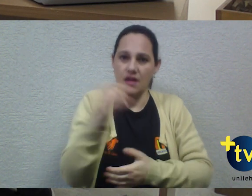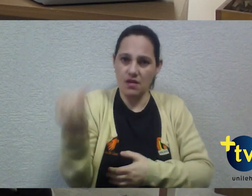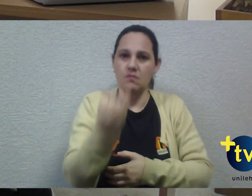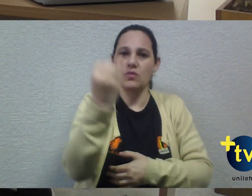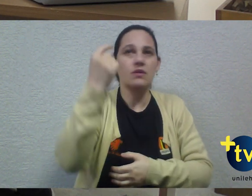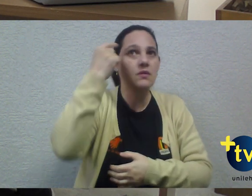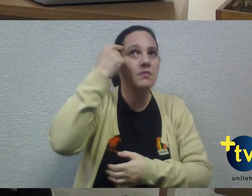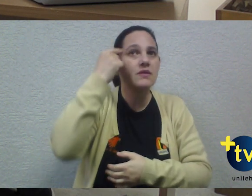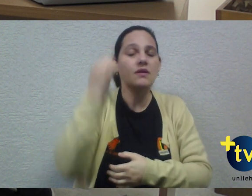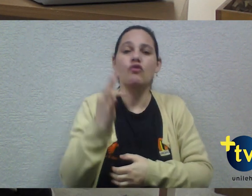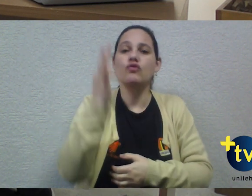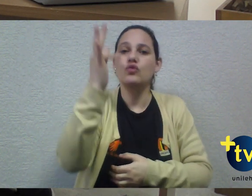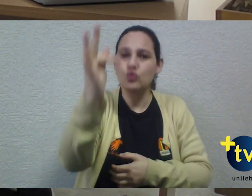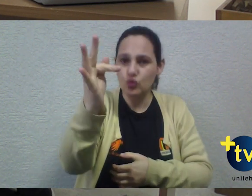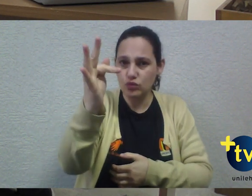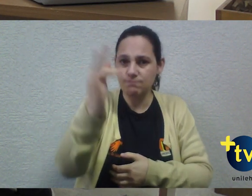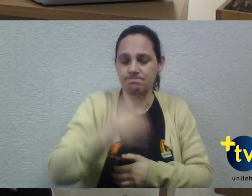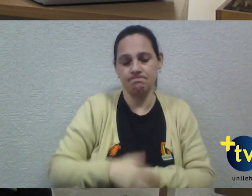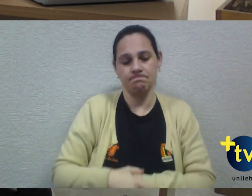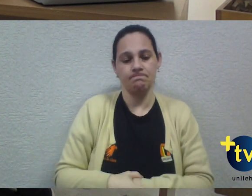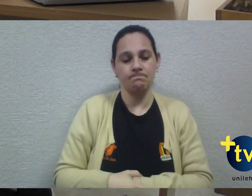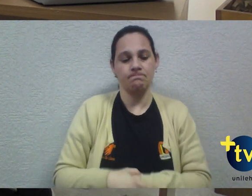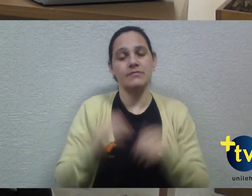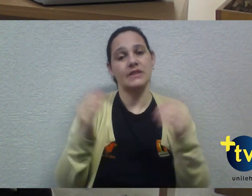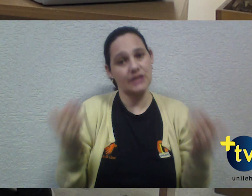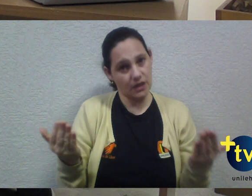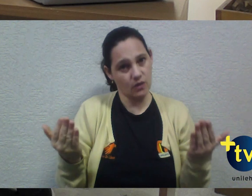plano de carreira e onde você pretende chegar no futuro.